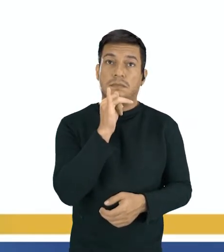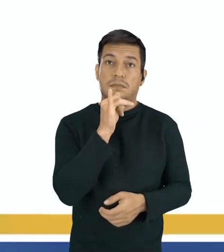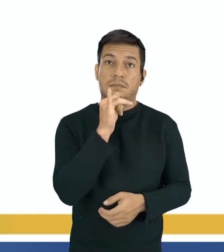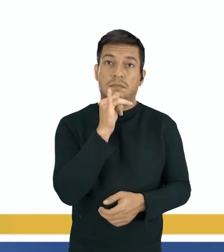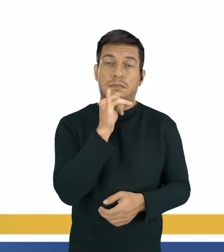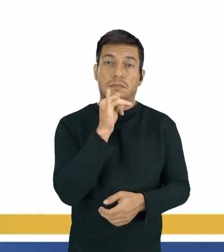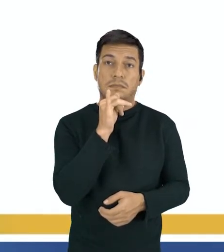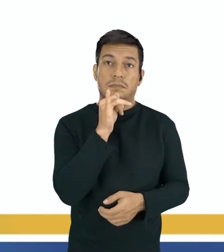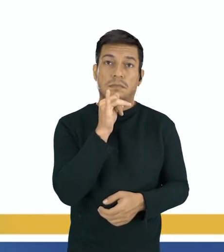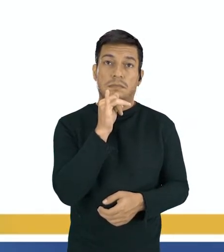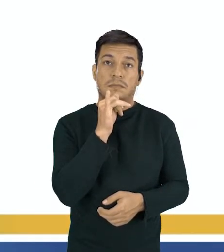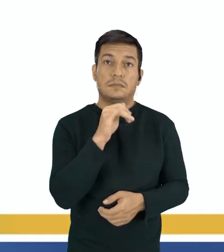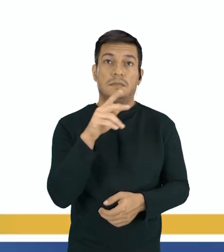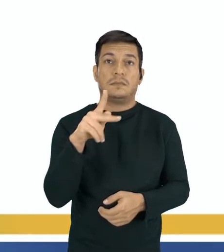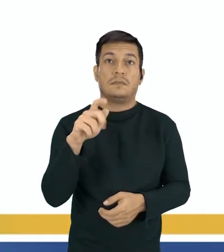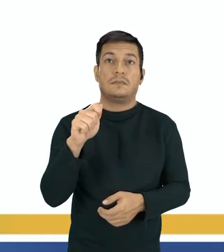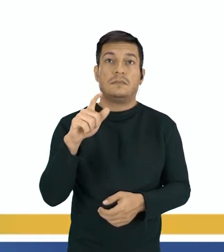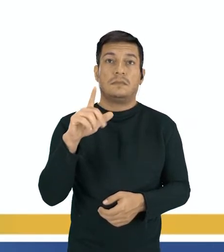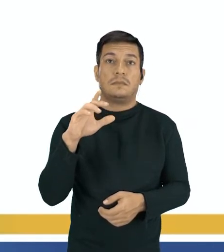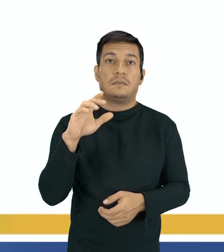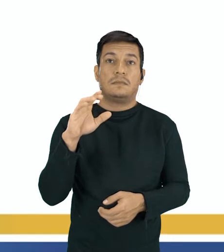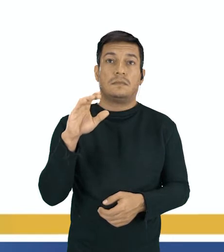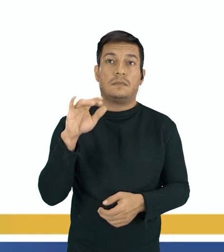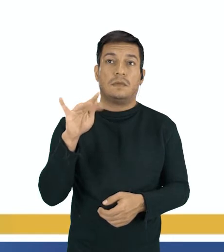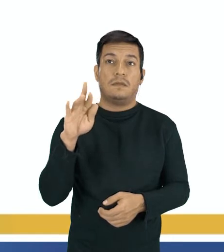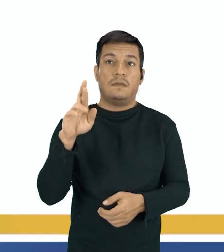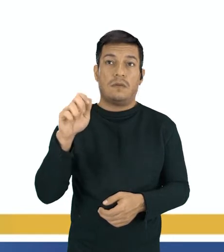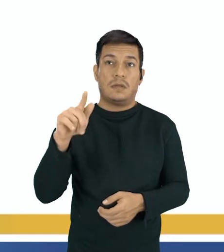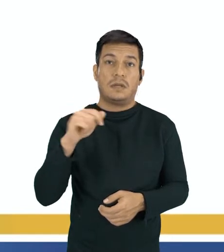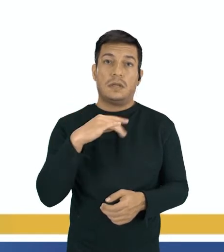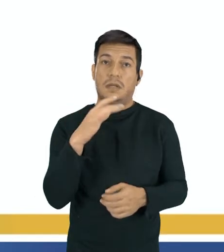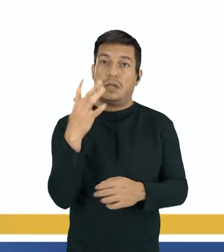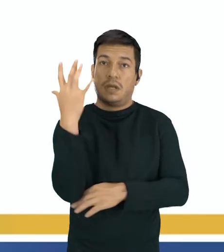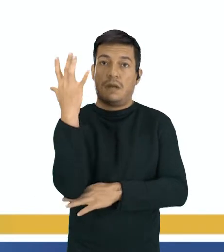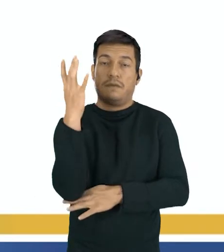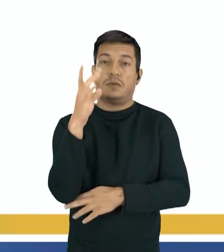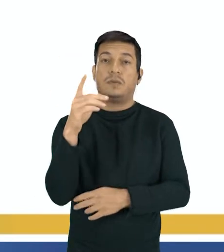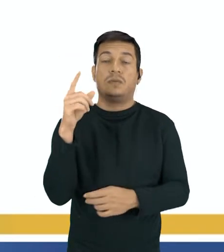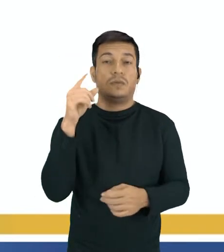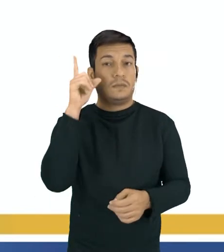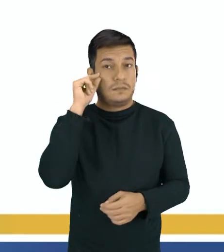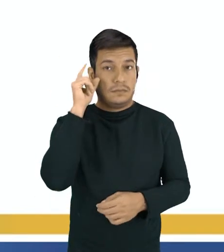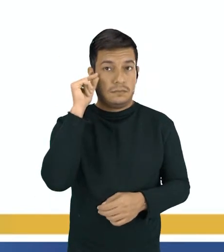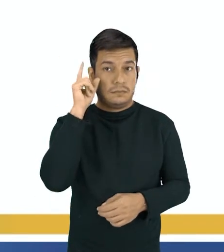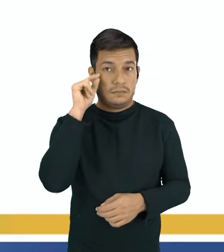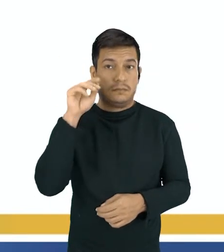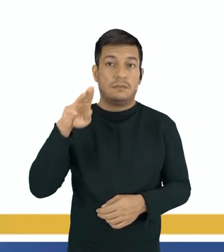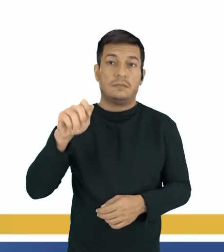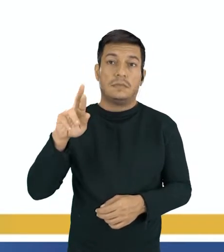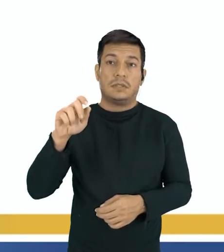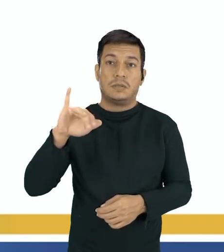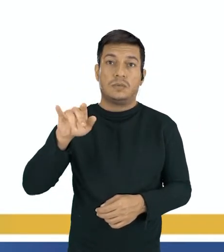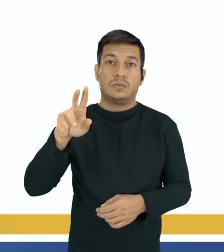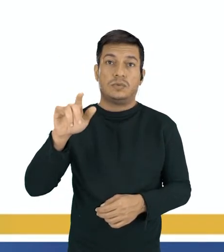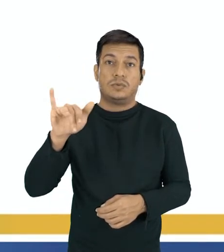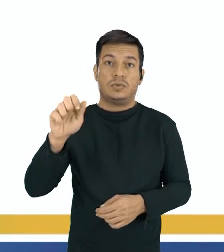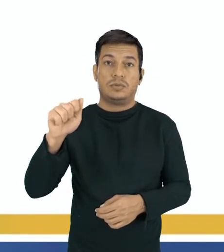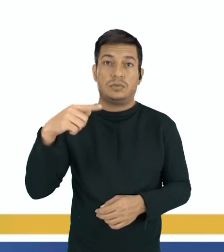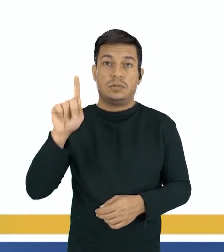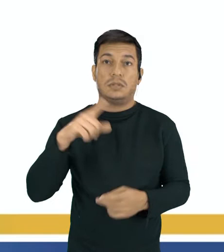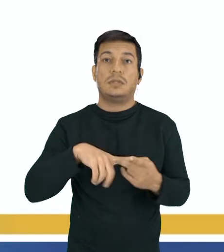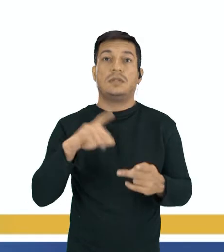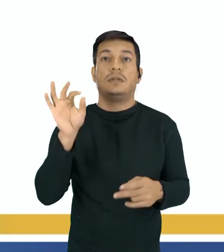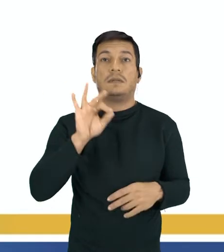da passiflora, que é a flor do maracujá, e a gente tem o exemplo ali da abelha que faz